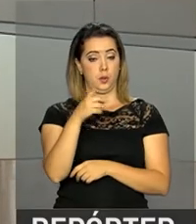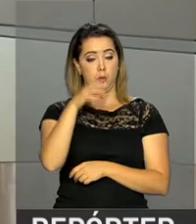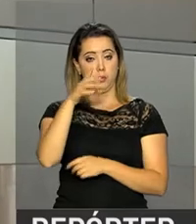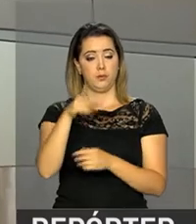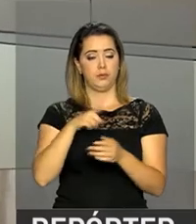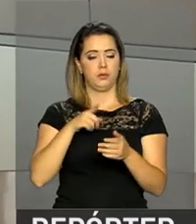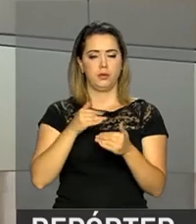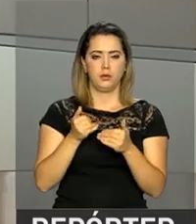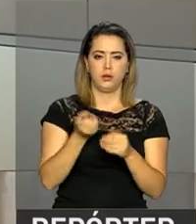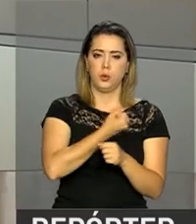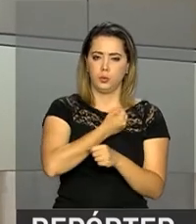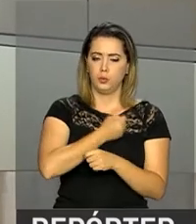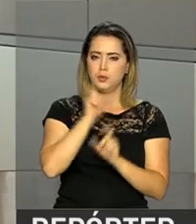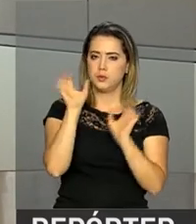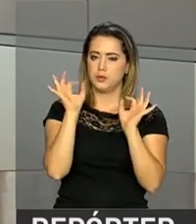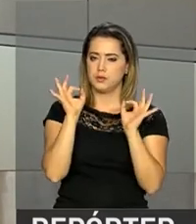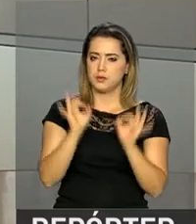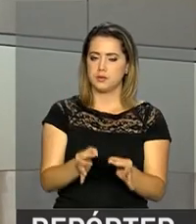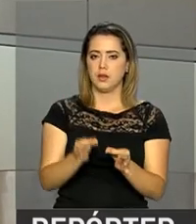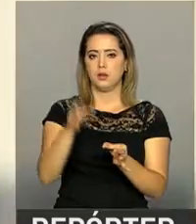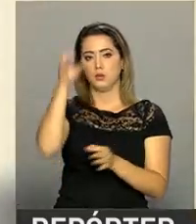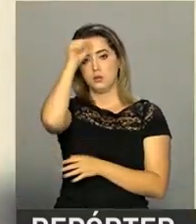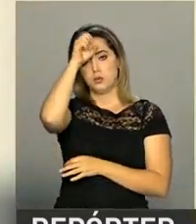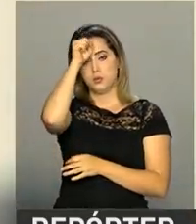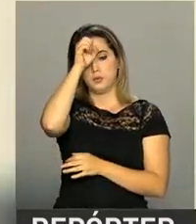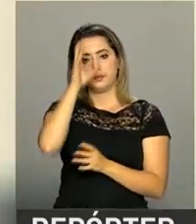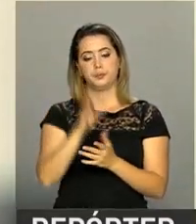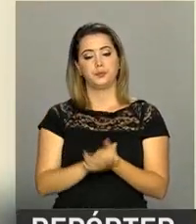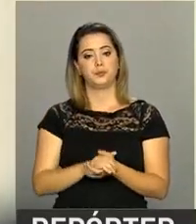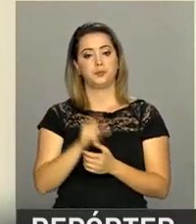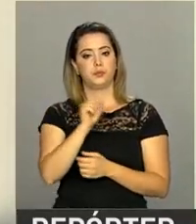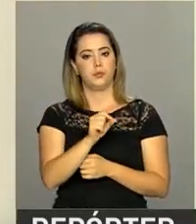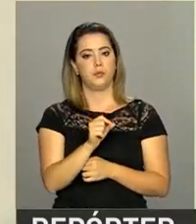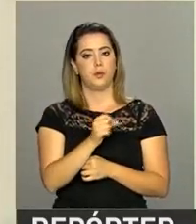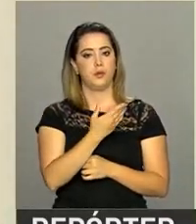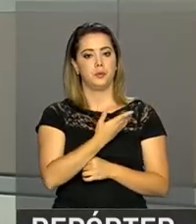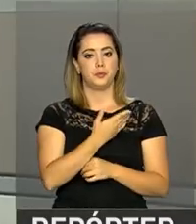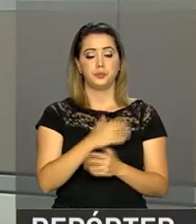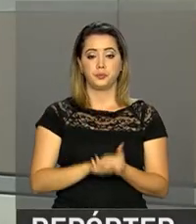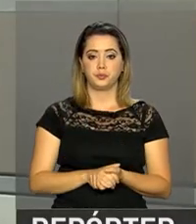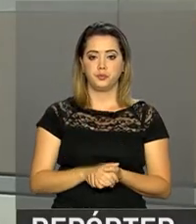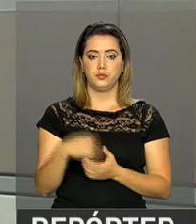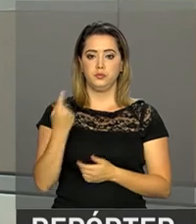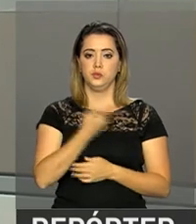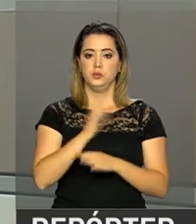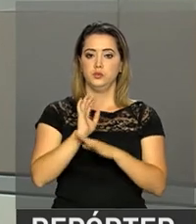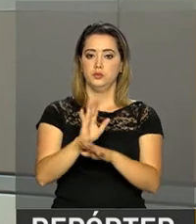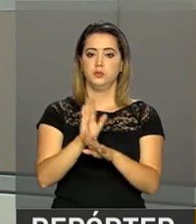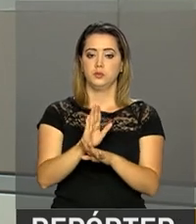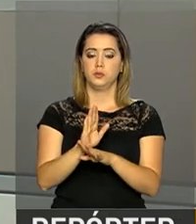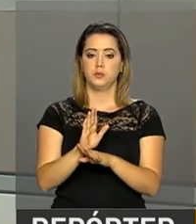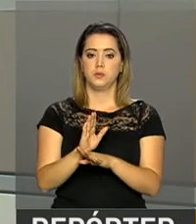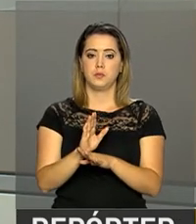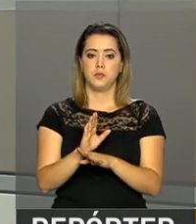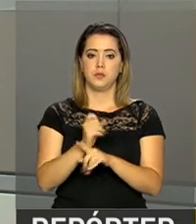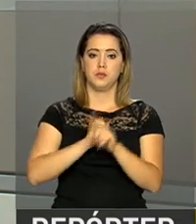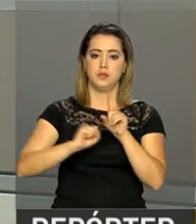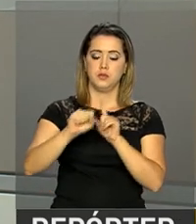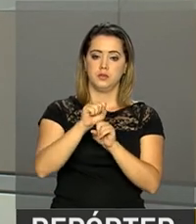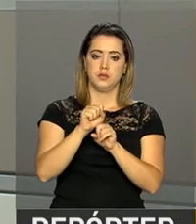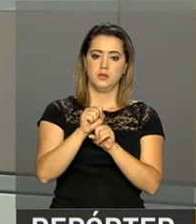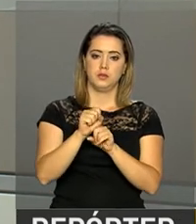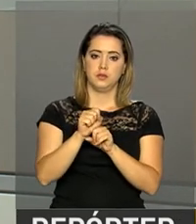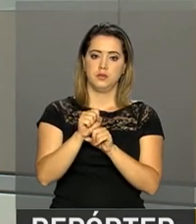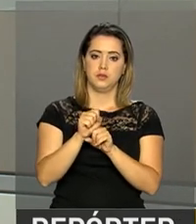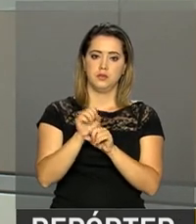este funcionário da Cruz Vermelha, todo mundo sai ganhando com a contratação dos jovens. A gente contribui com o social, né,